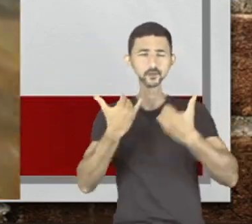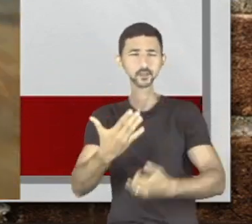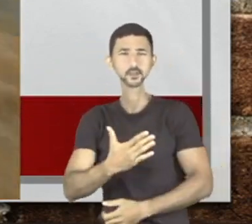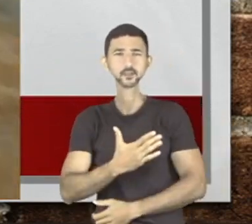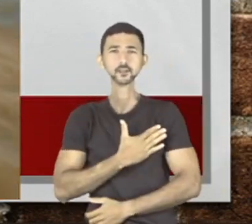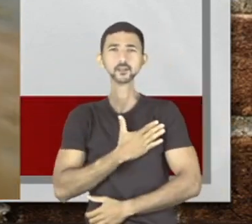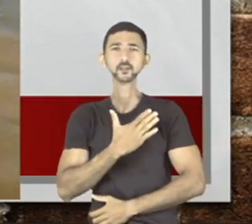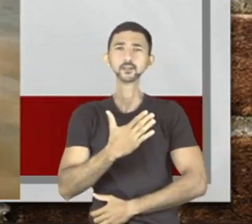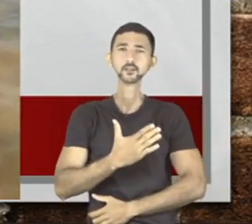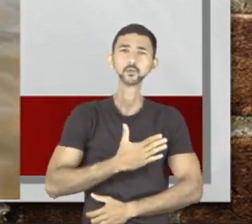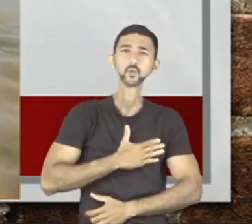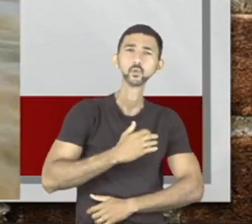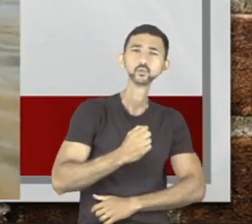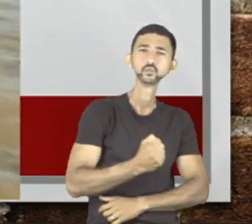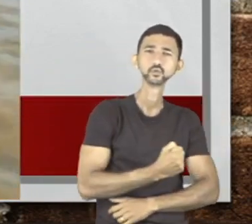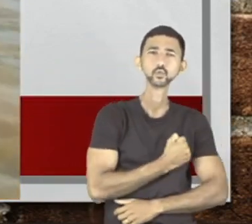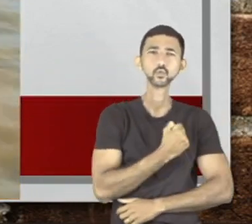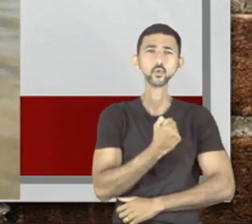é ser filho